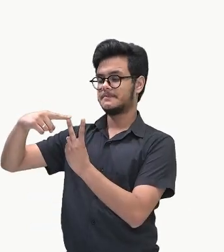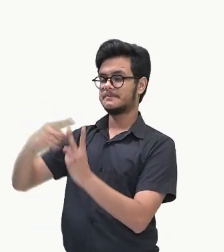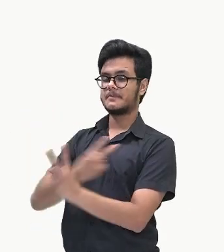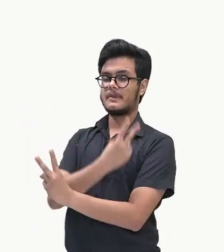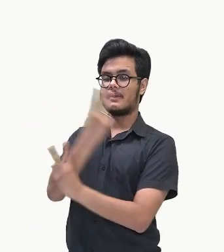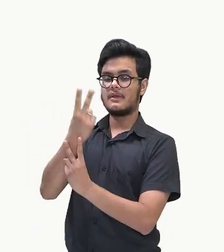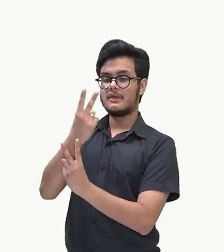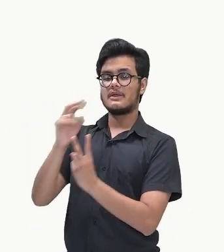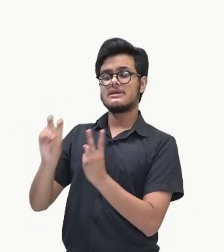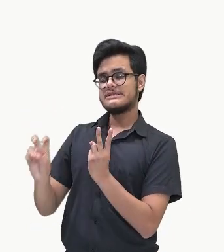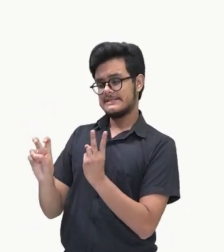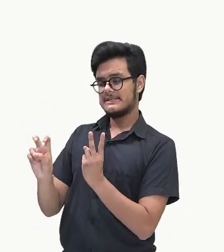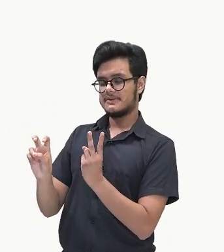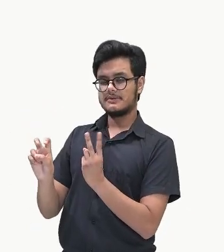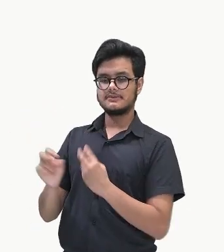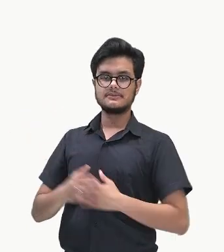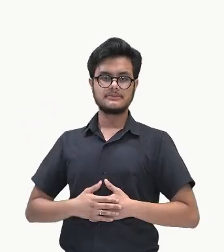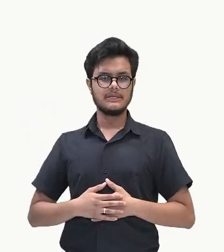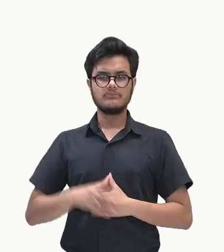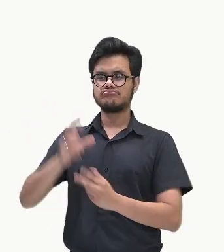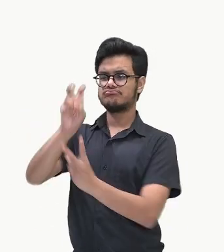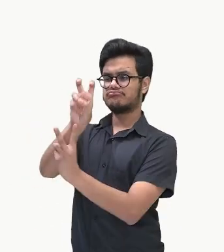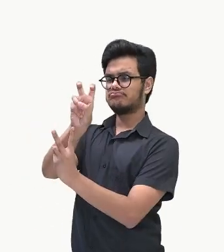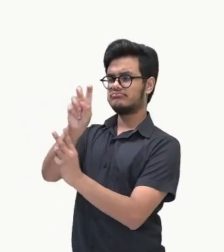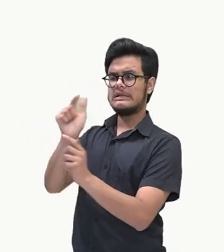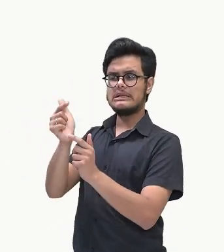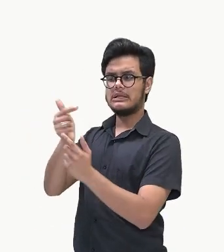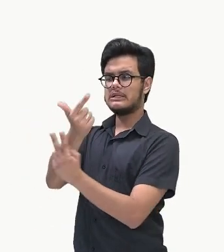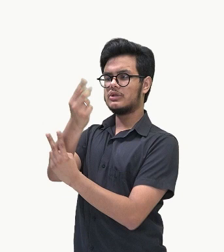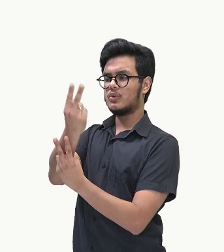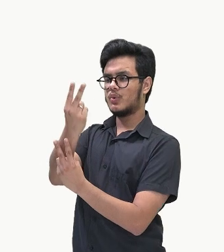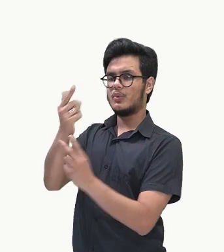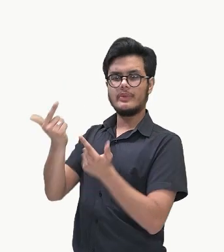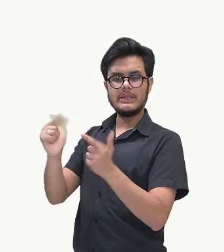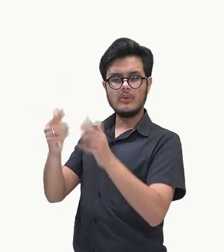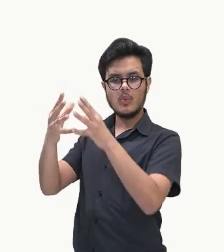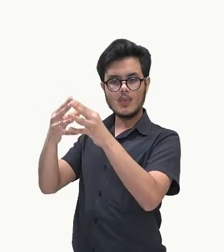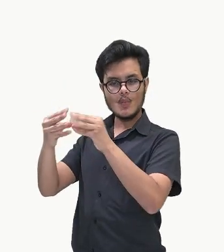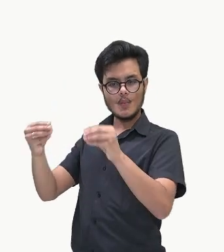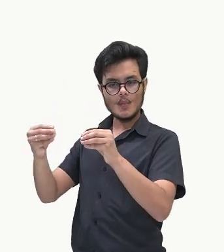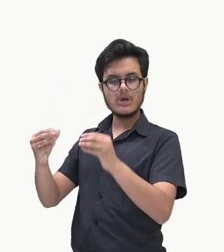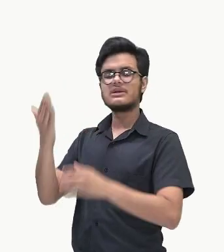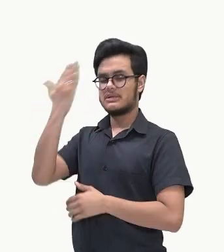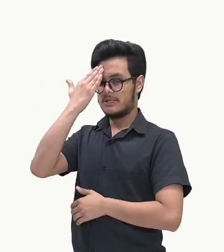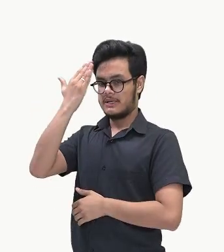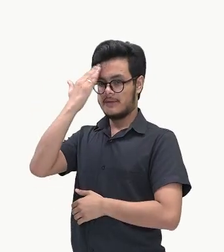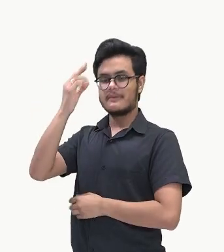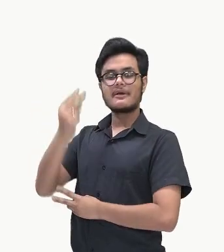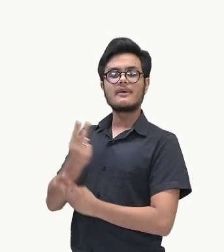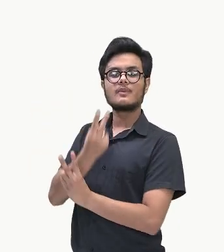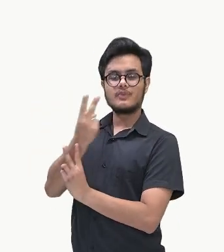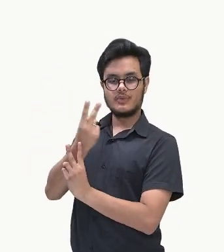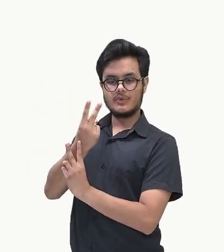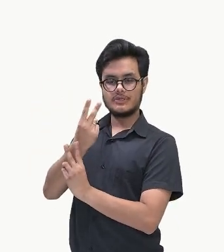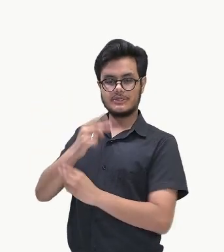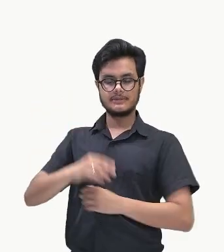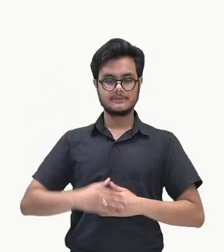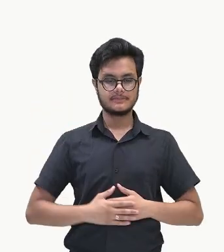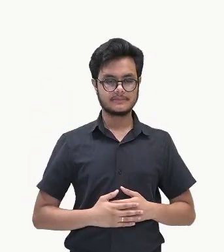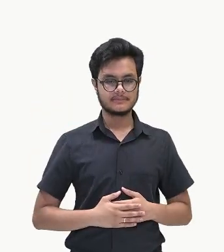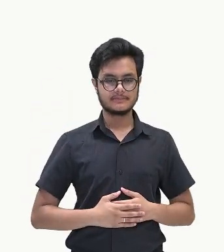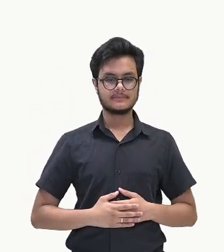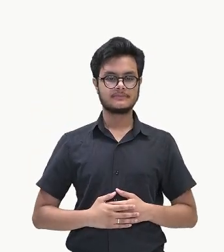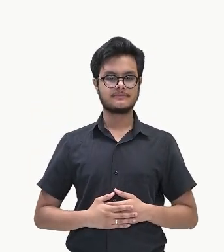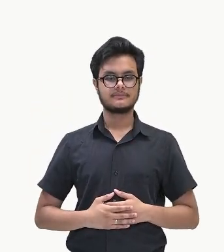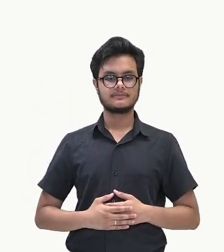não aparecer, a gente já sabe que é o número 2. E, como a gente viu,